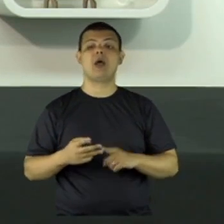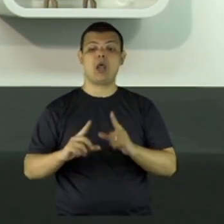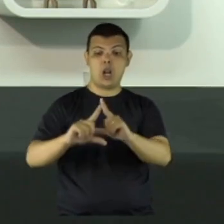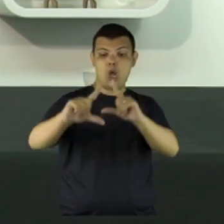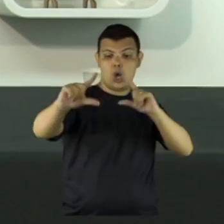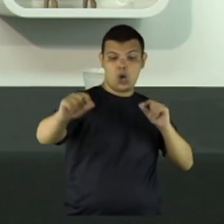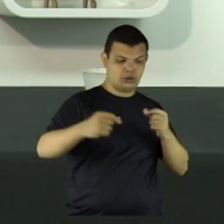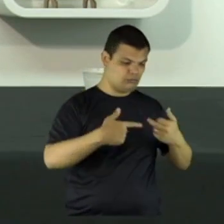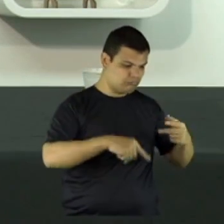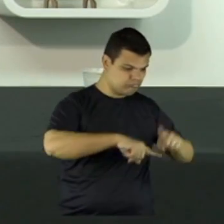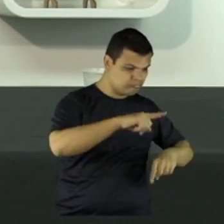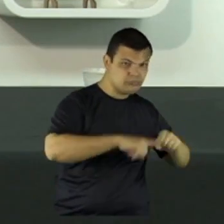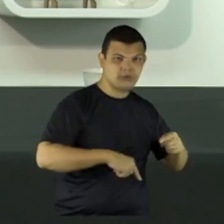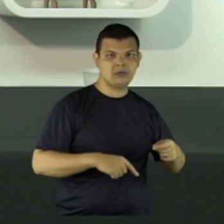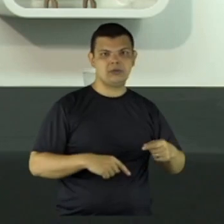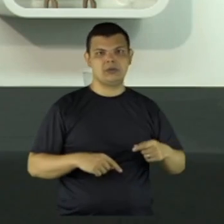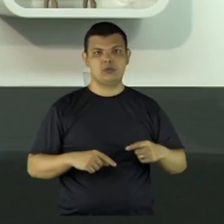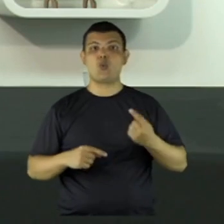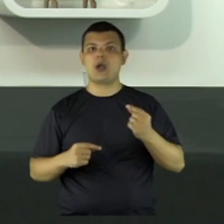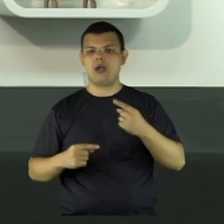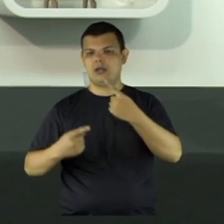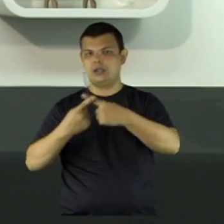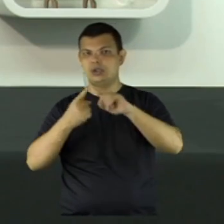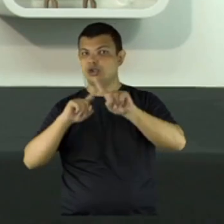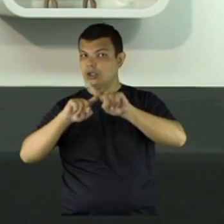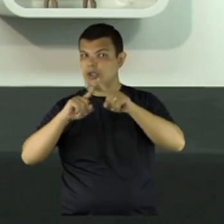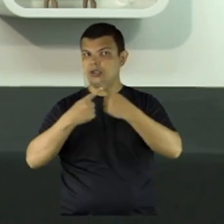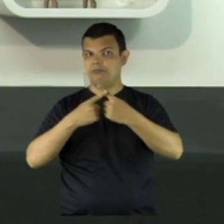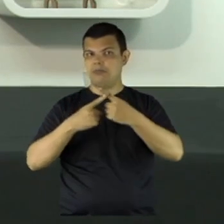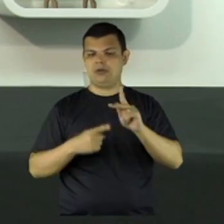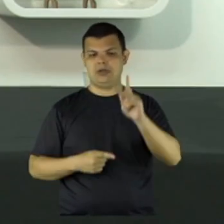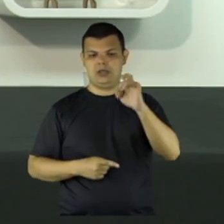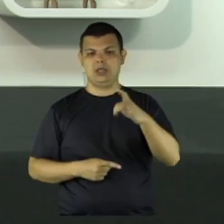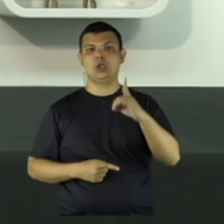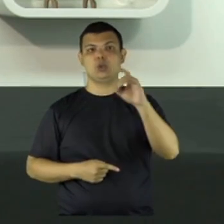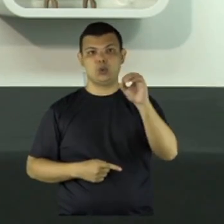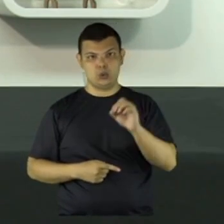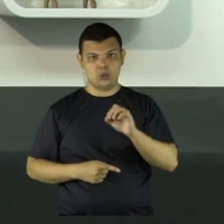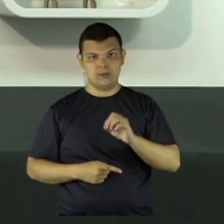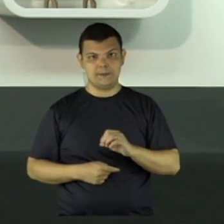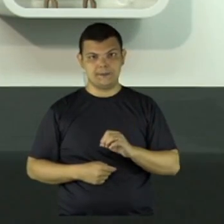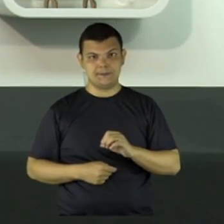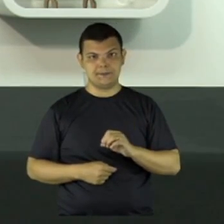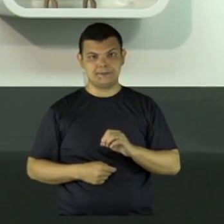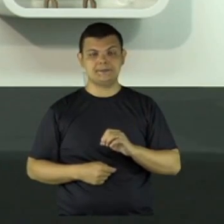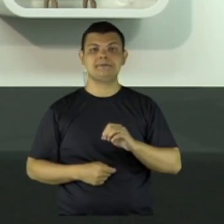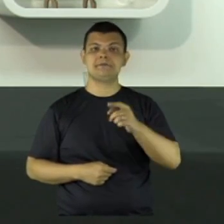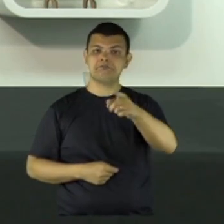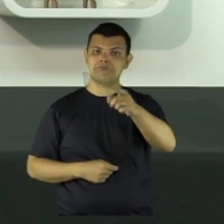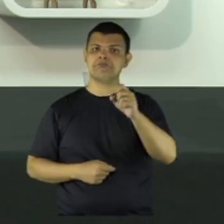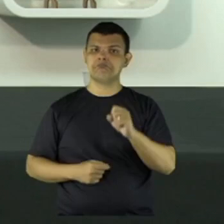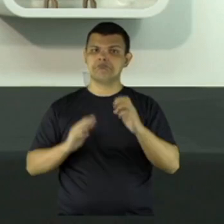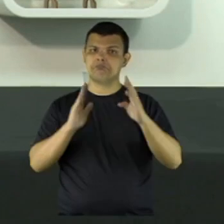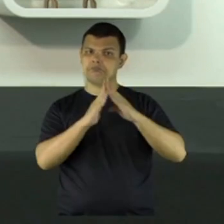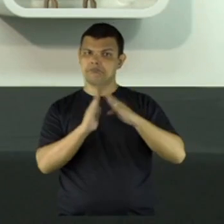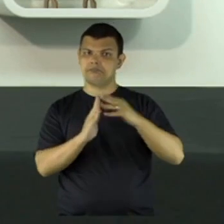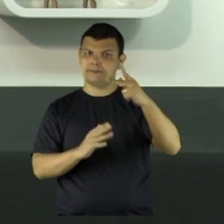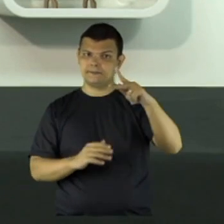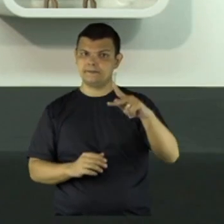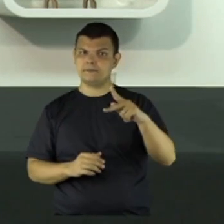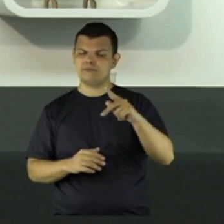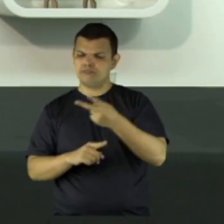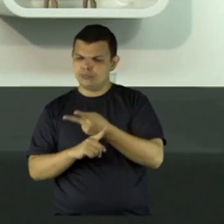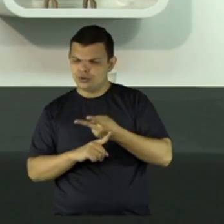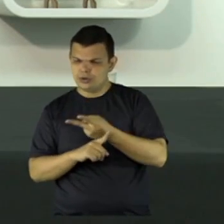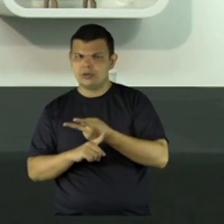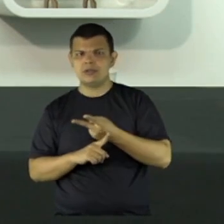longa distância também. Esgrima, kendo. Então, você pode aí na sua casa pesquisar ou escrever